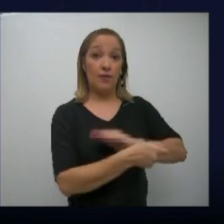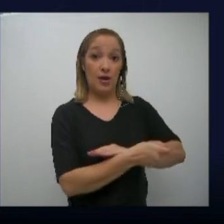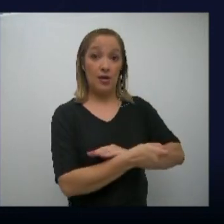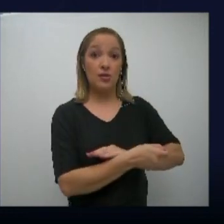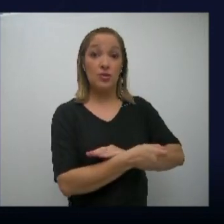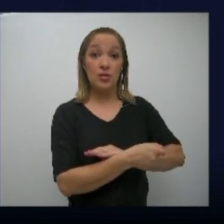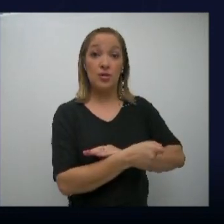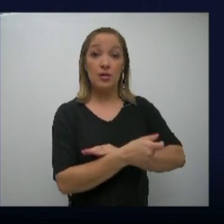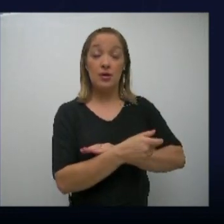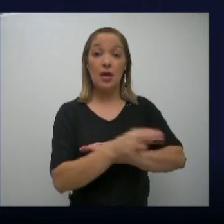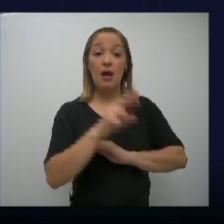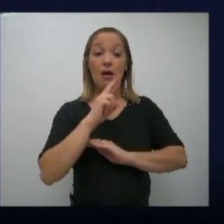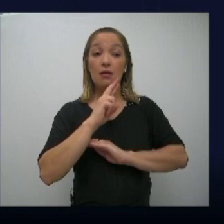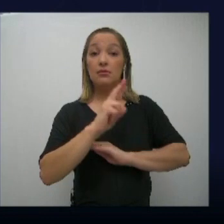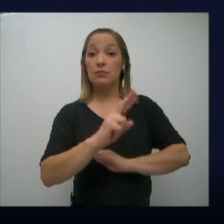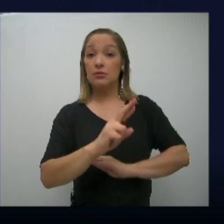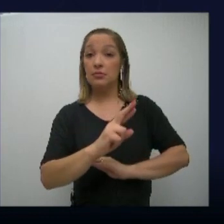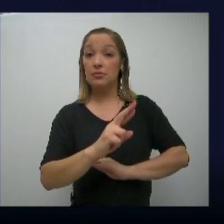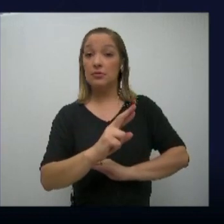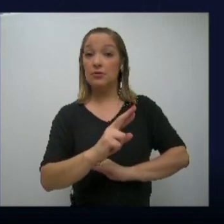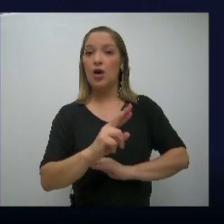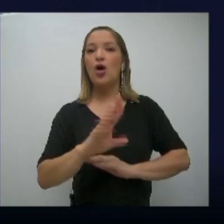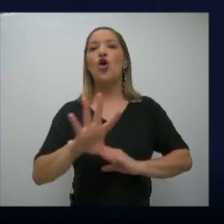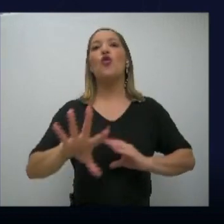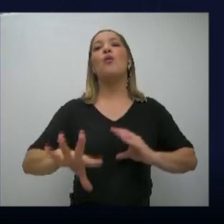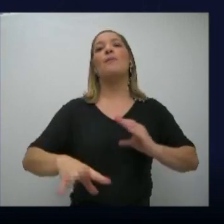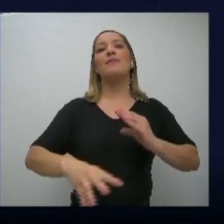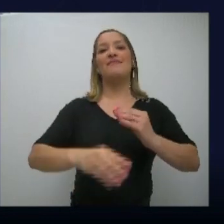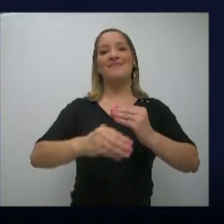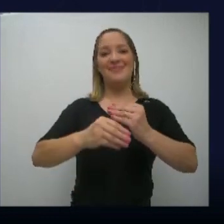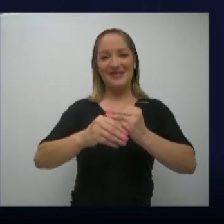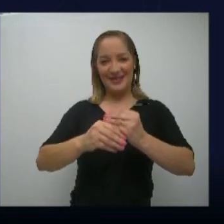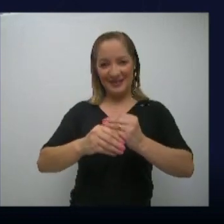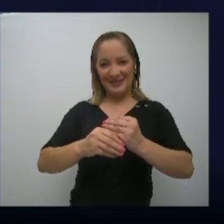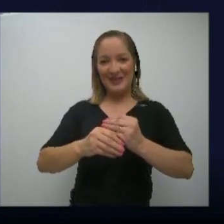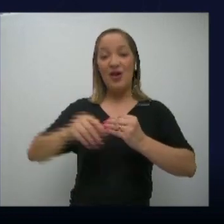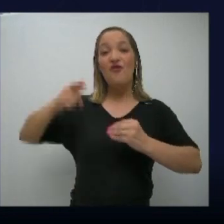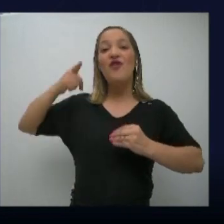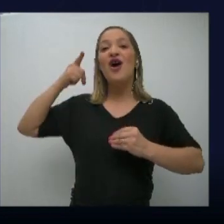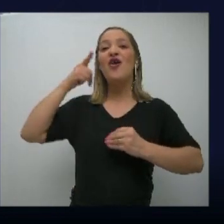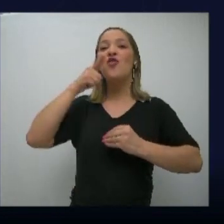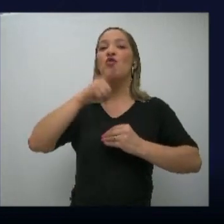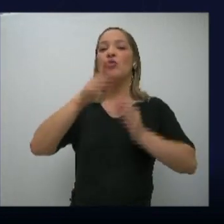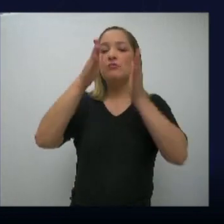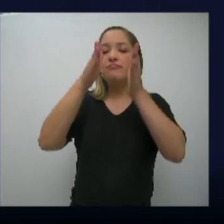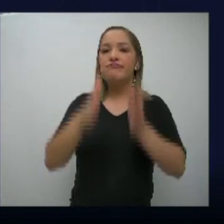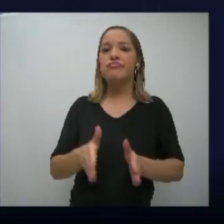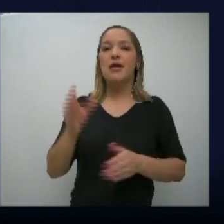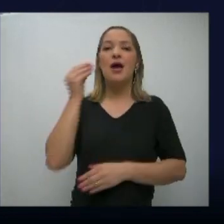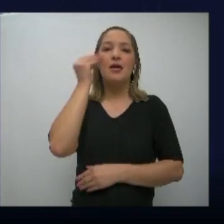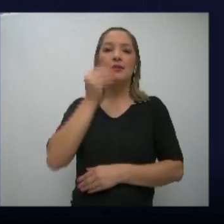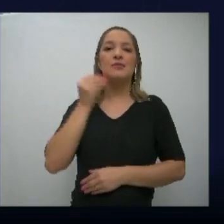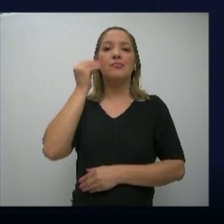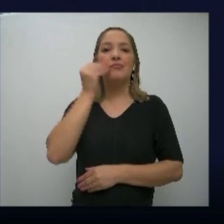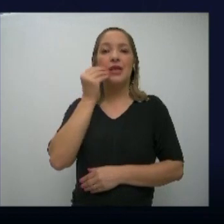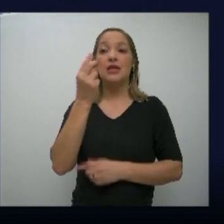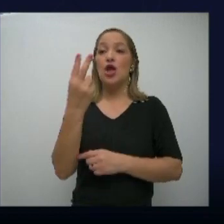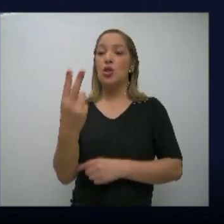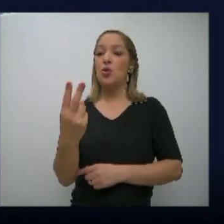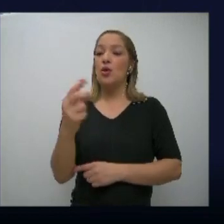ele vai ter a solução de um ele vai ter a solução completa né a gente vai enviar conseguir verticalizar essa experiência e com isso esses